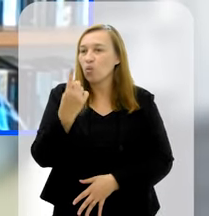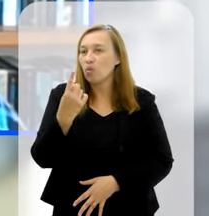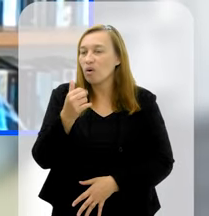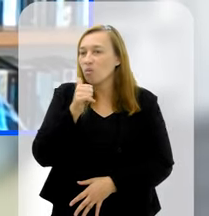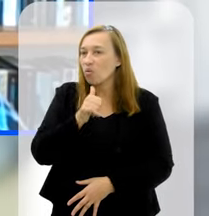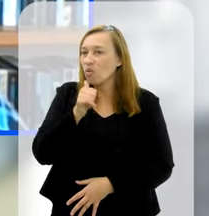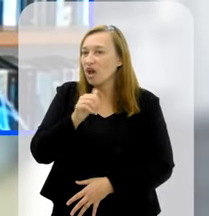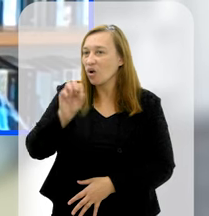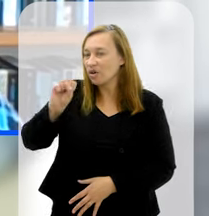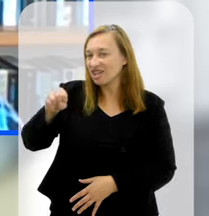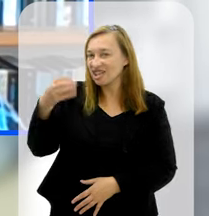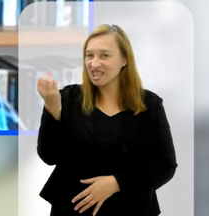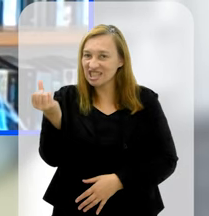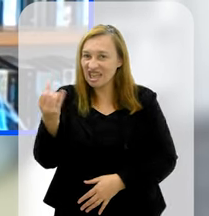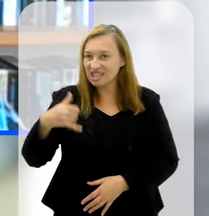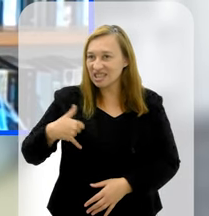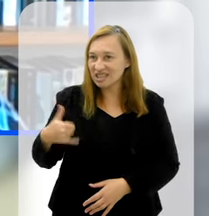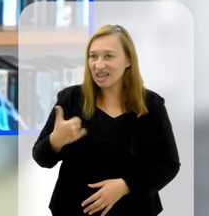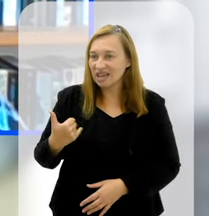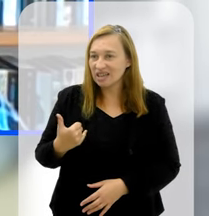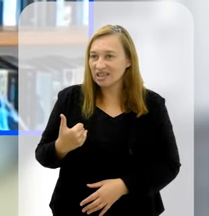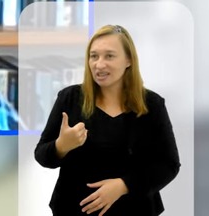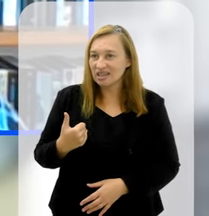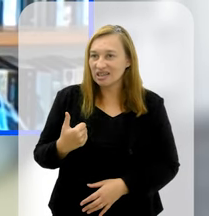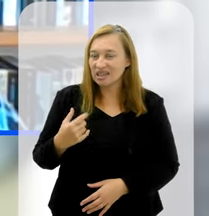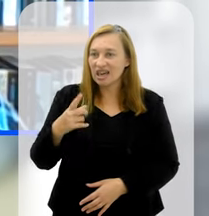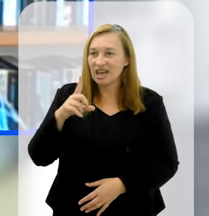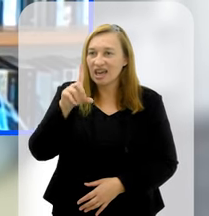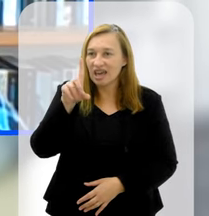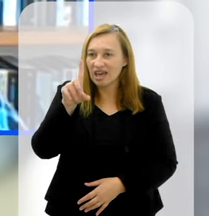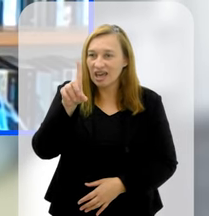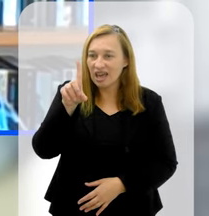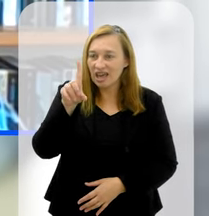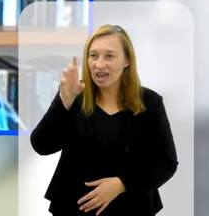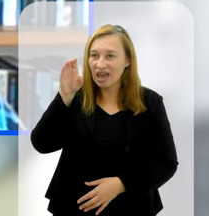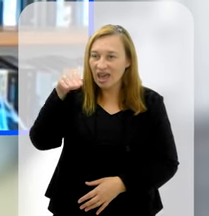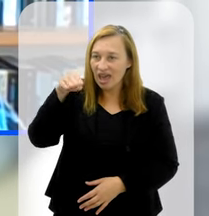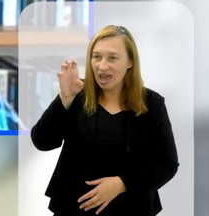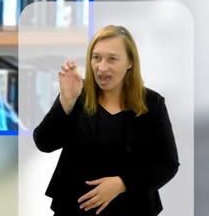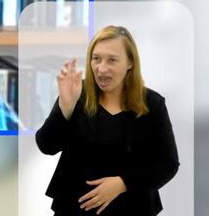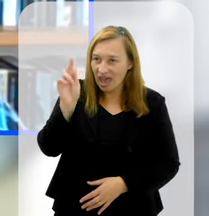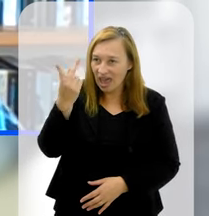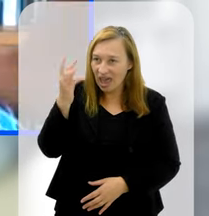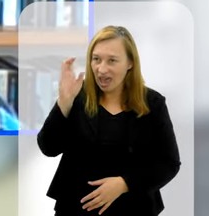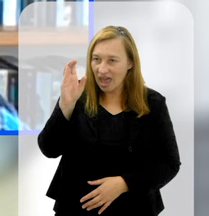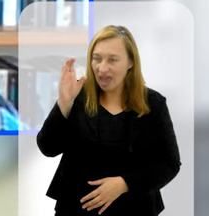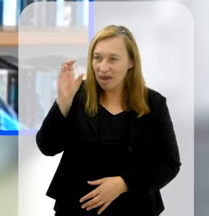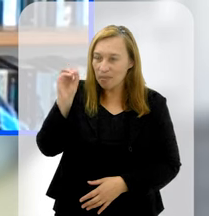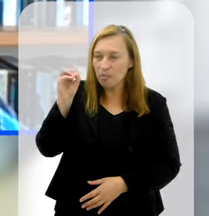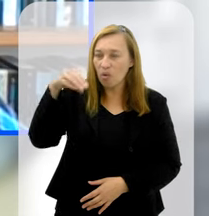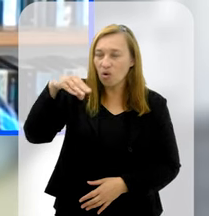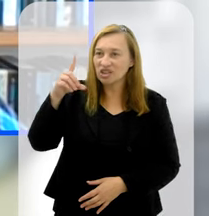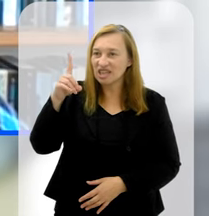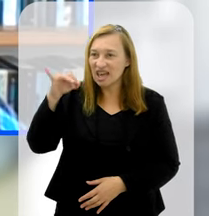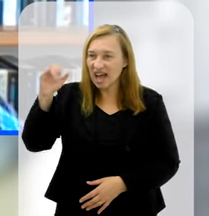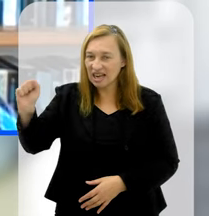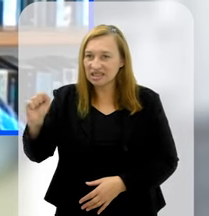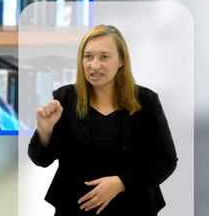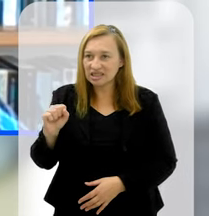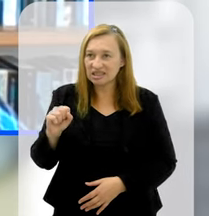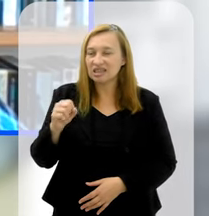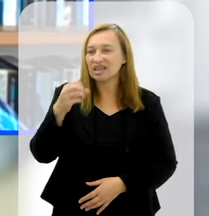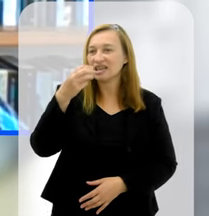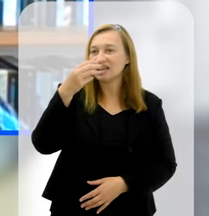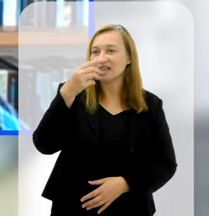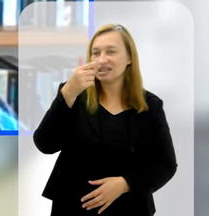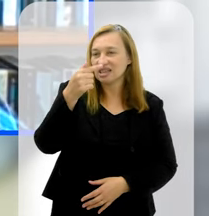com uma mulher que aos 86 anos fazia diálise 3 vezes por semana. E ela estava caminhando sozinha